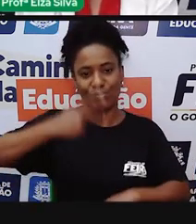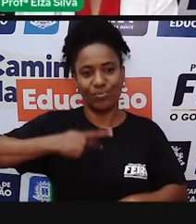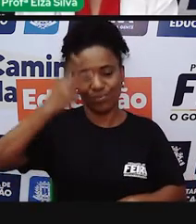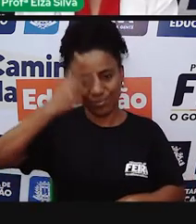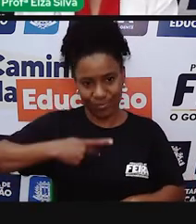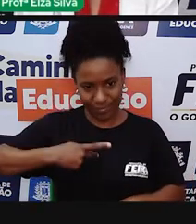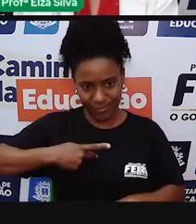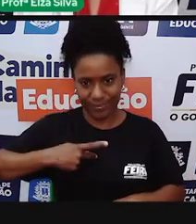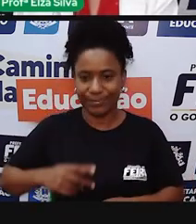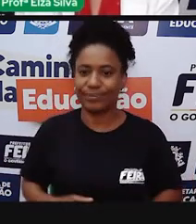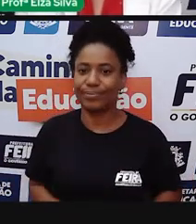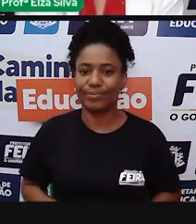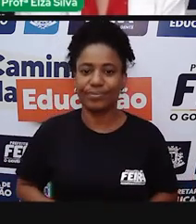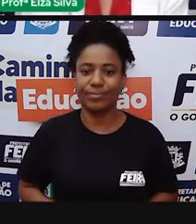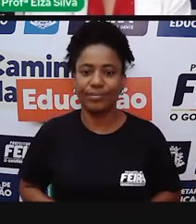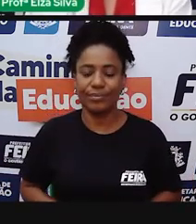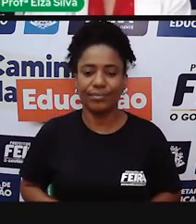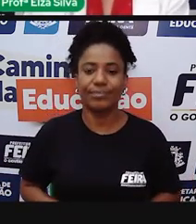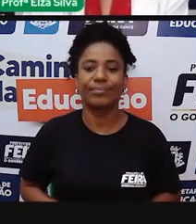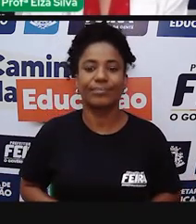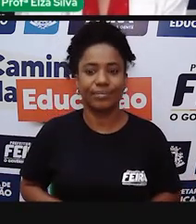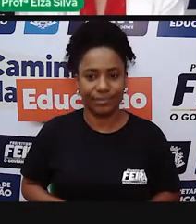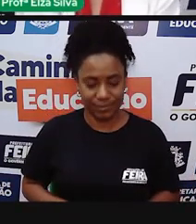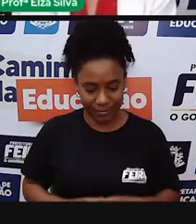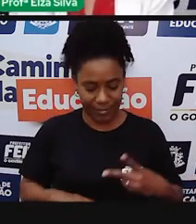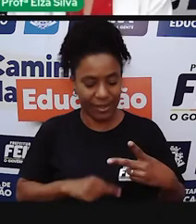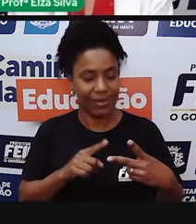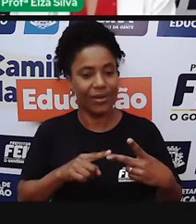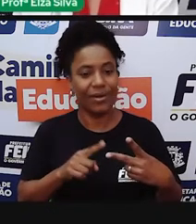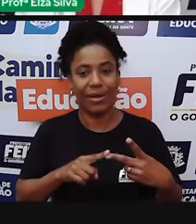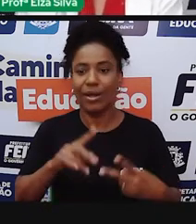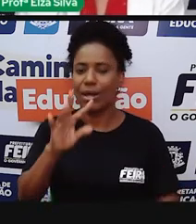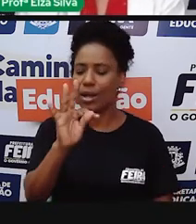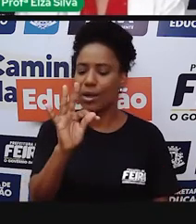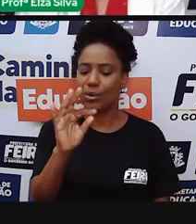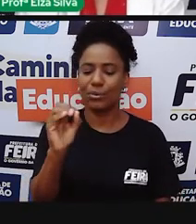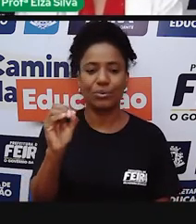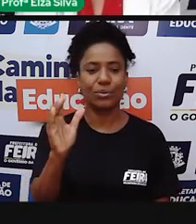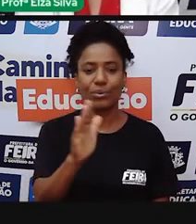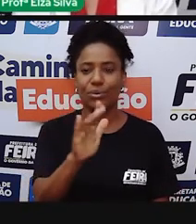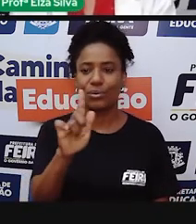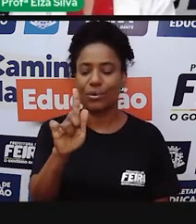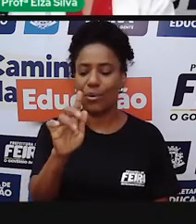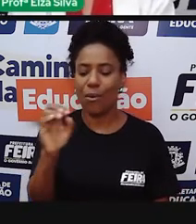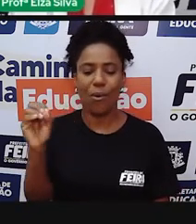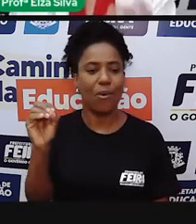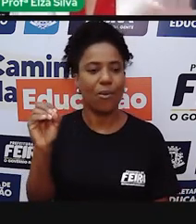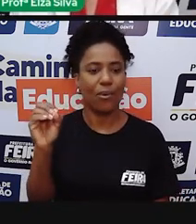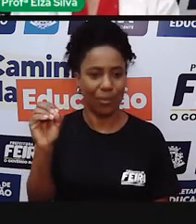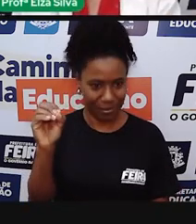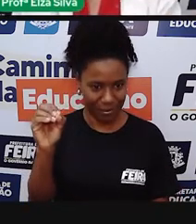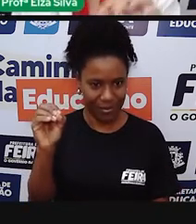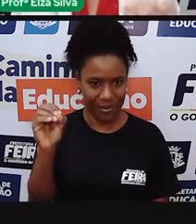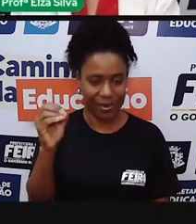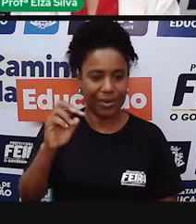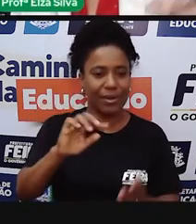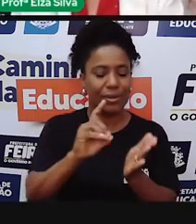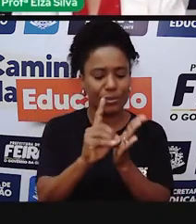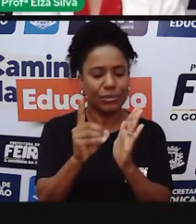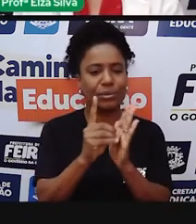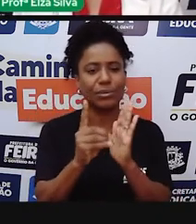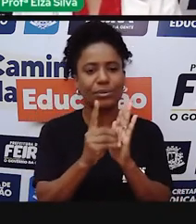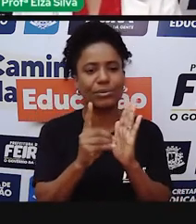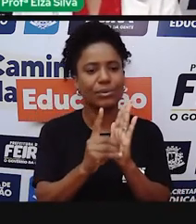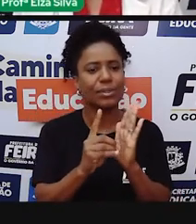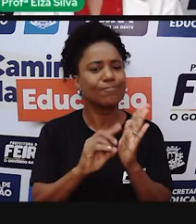Ok? And to go. To go, se nós pesquisarmos no dicionário, você vai encontrar